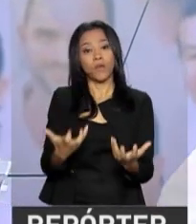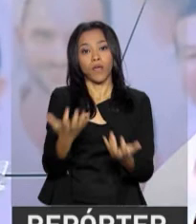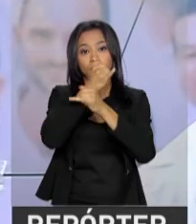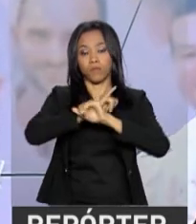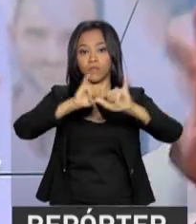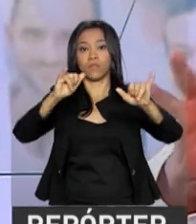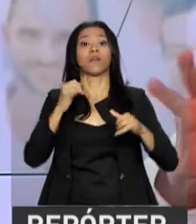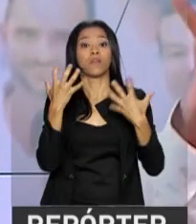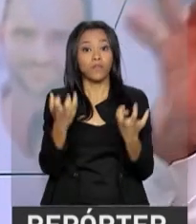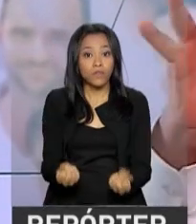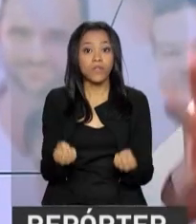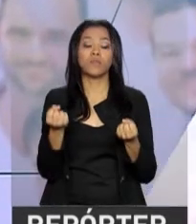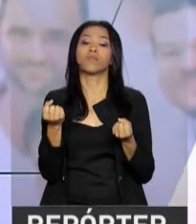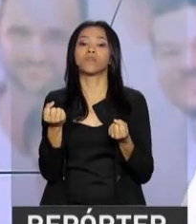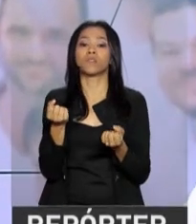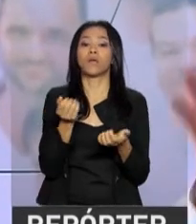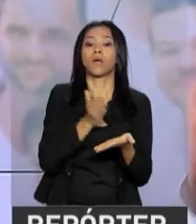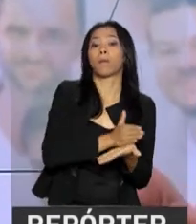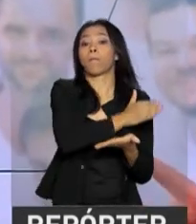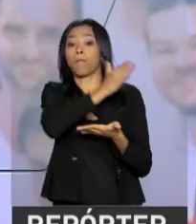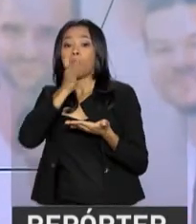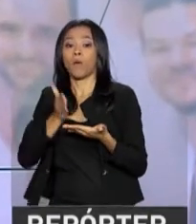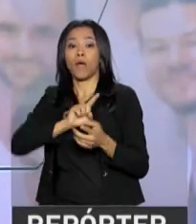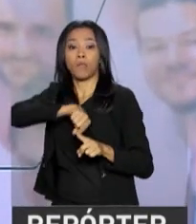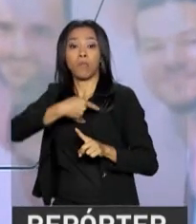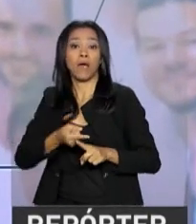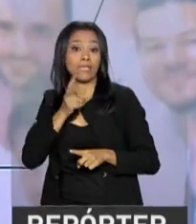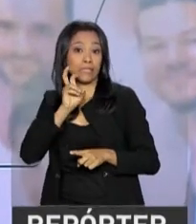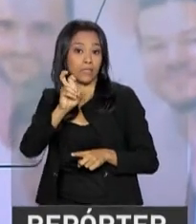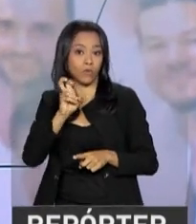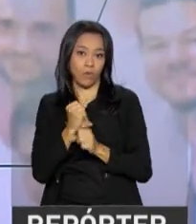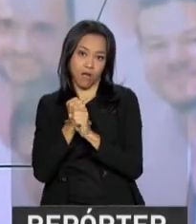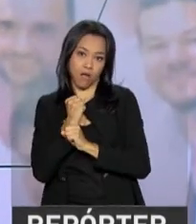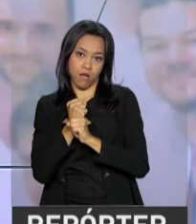nós vamos providenciar a prorrogação por mais 5 anos do setor automotivo.